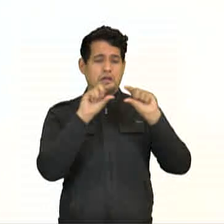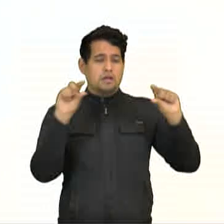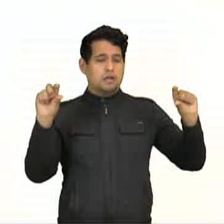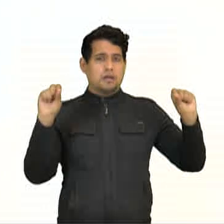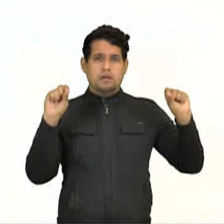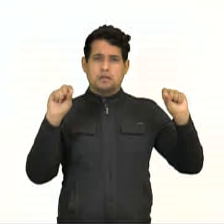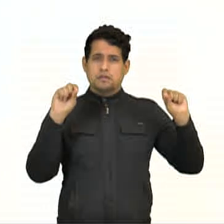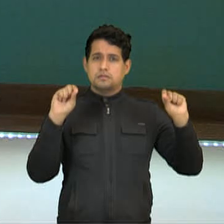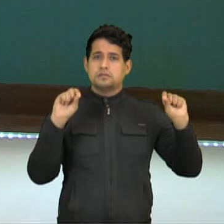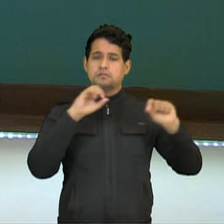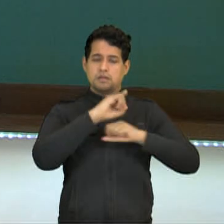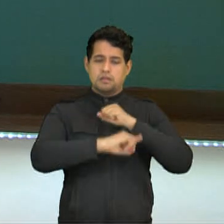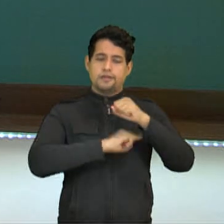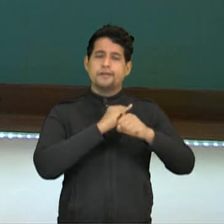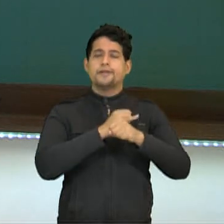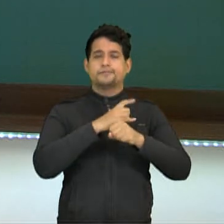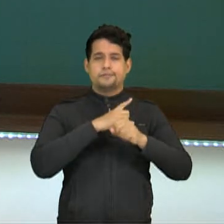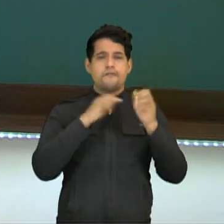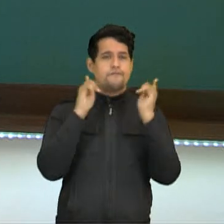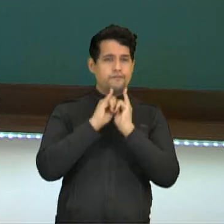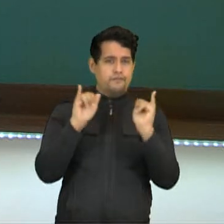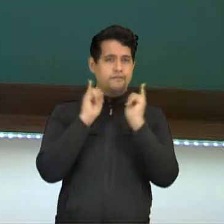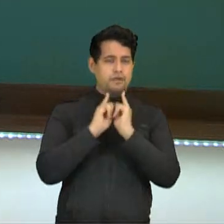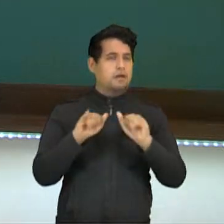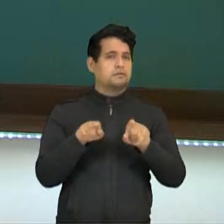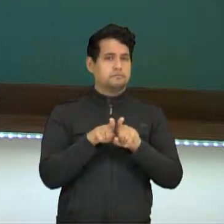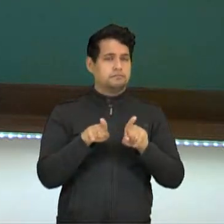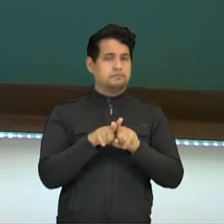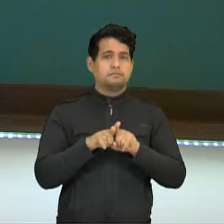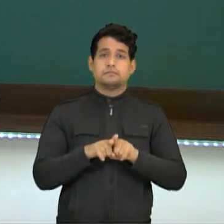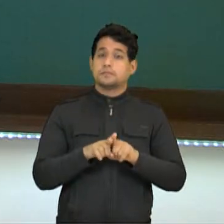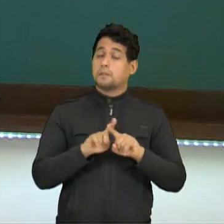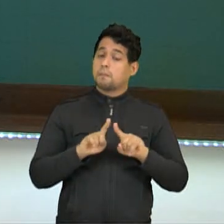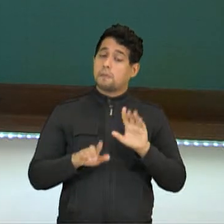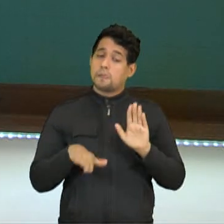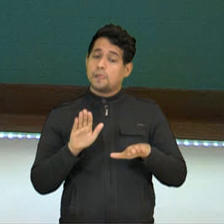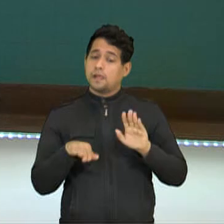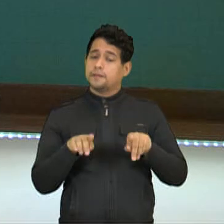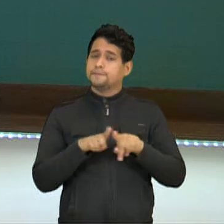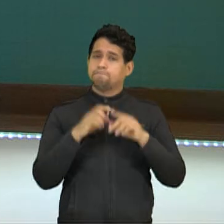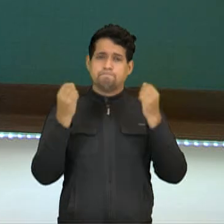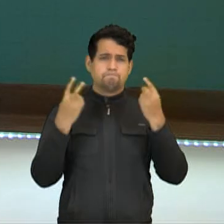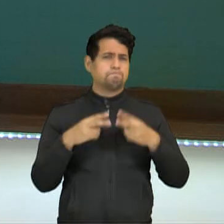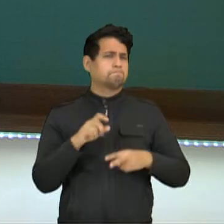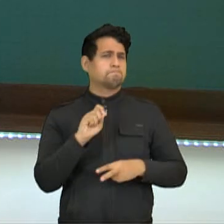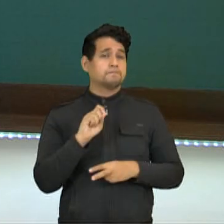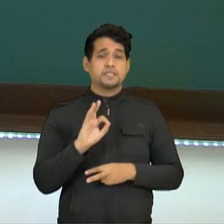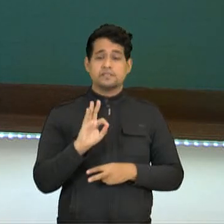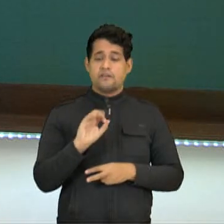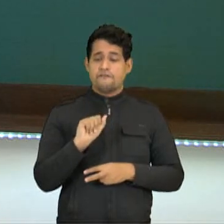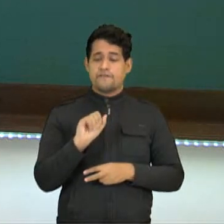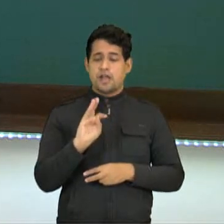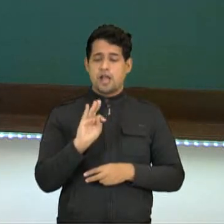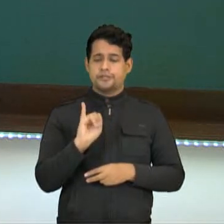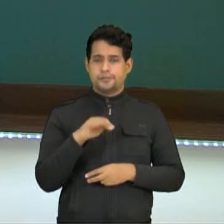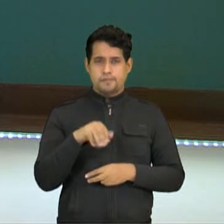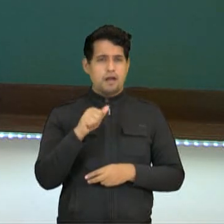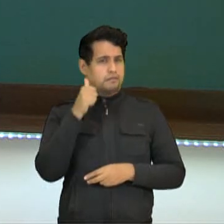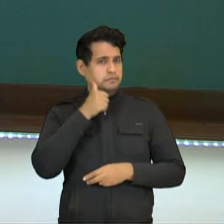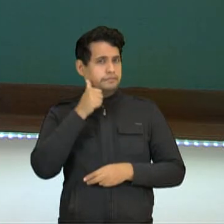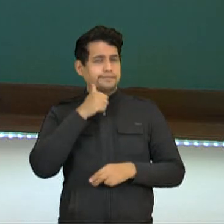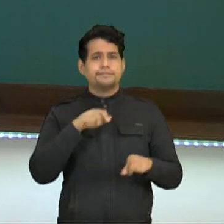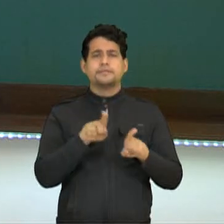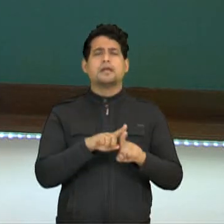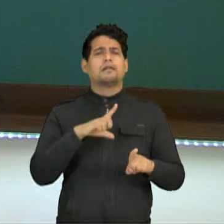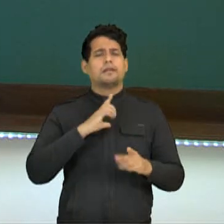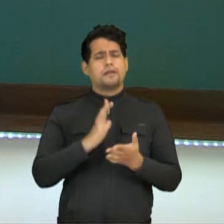página da internet e tenho informações também, certo? Provavelmente vou falar com Fátima. E ainda ela me